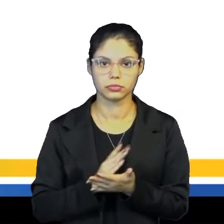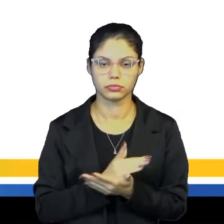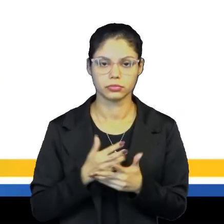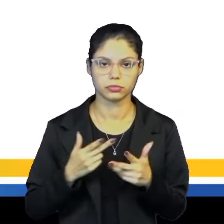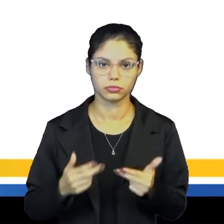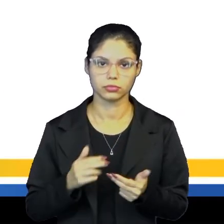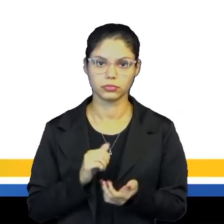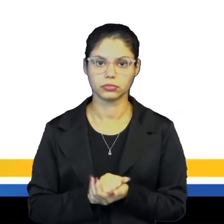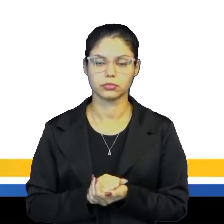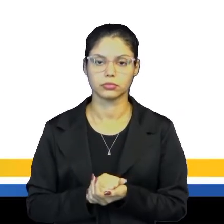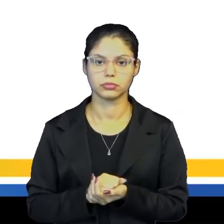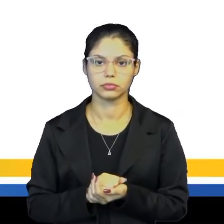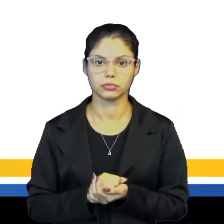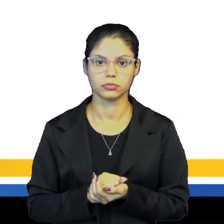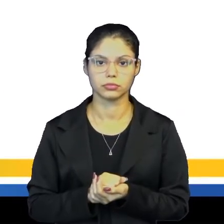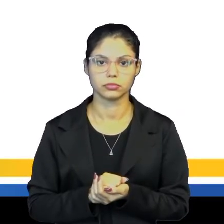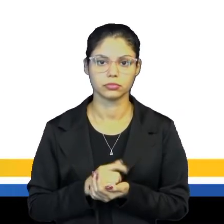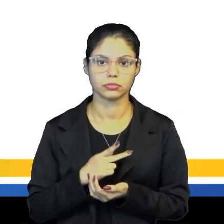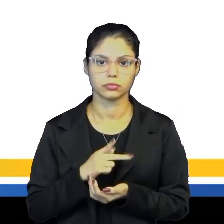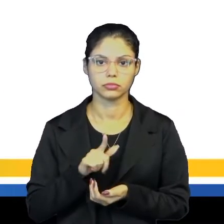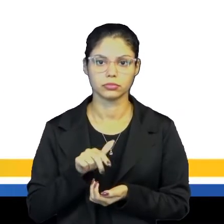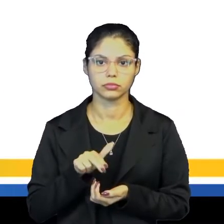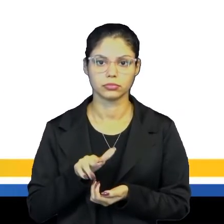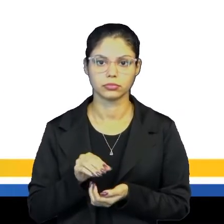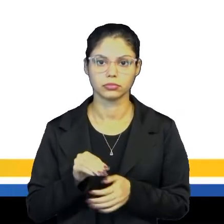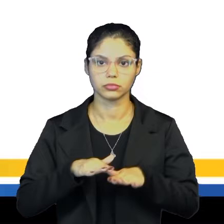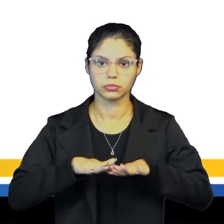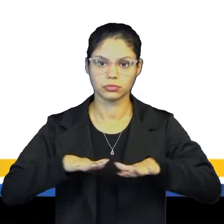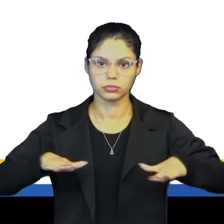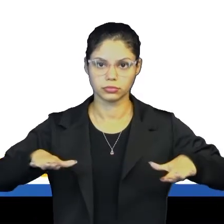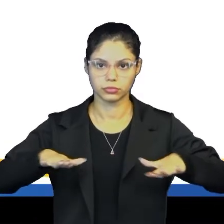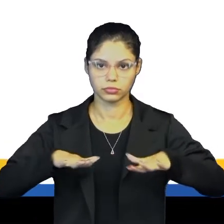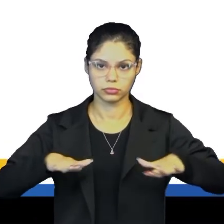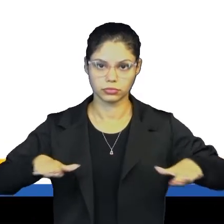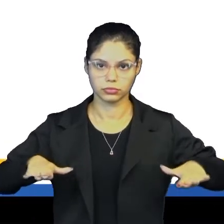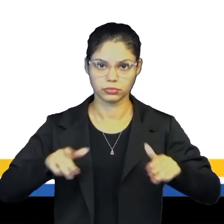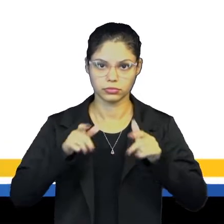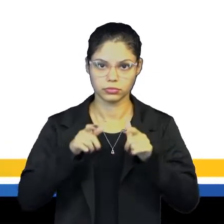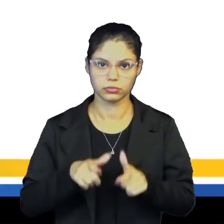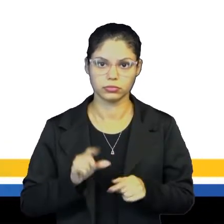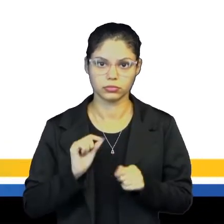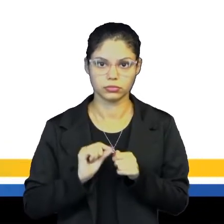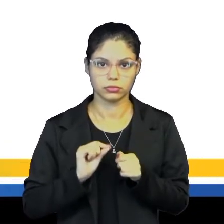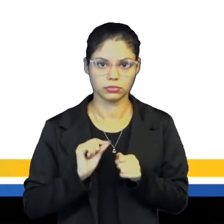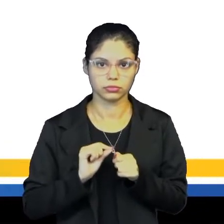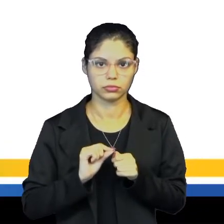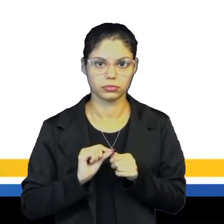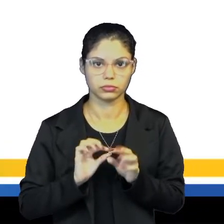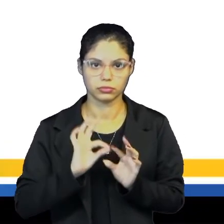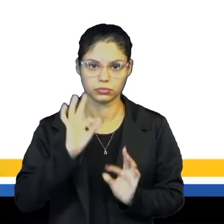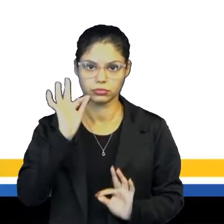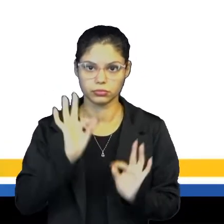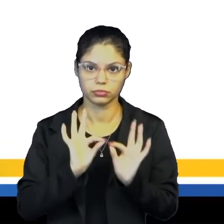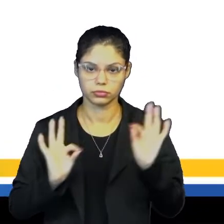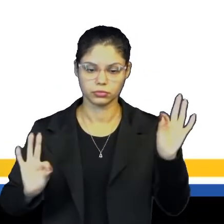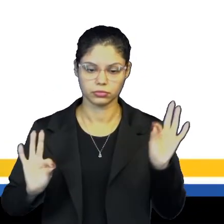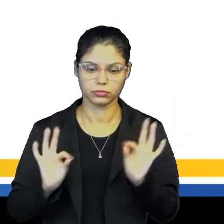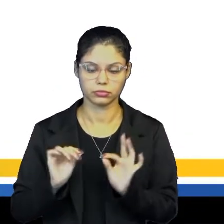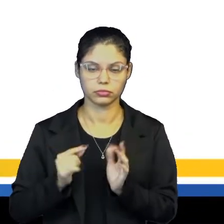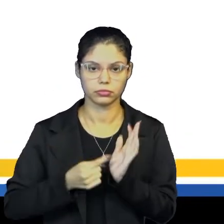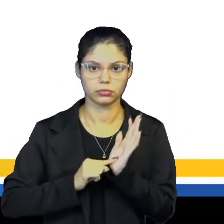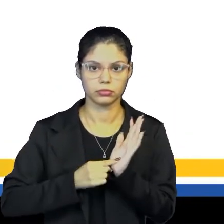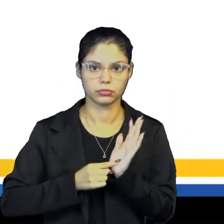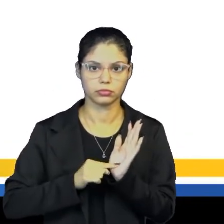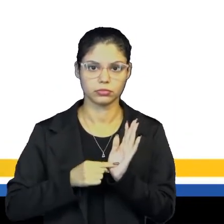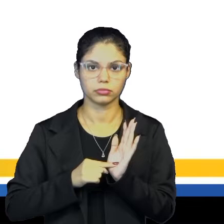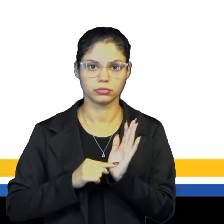coisa, você já sabe que é a casinha. O plano, né, onde é feito essas linhas, onde é utilizadas essas linhas,